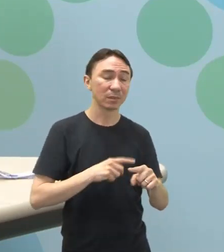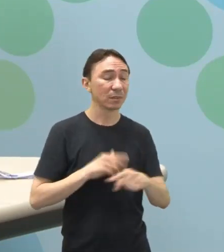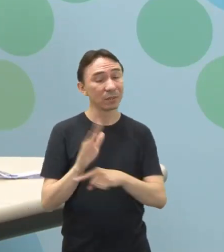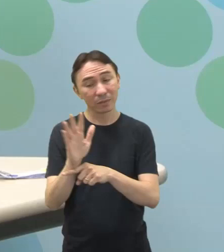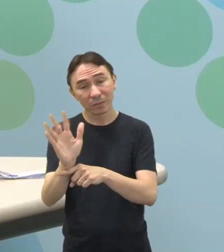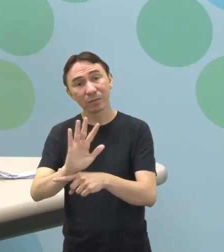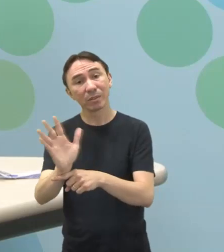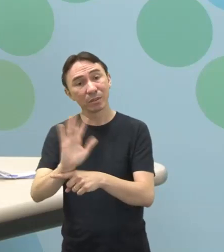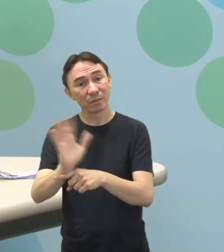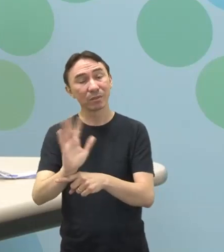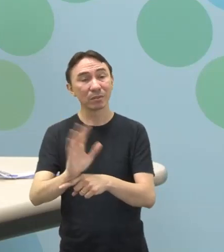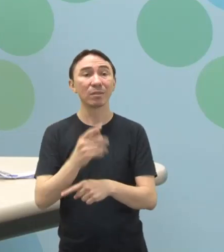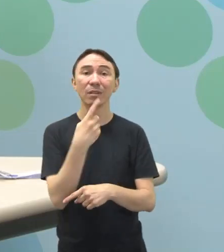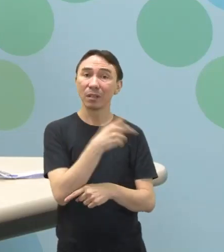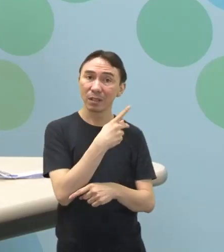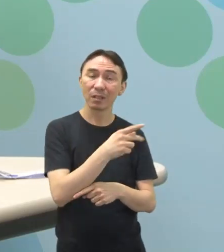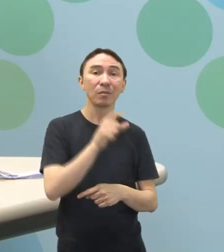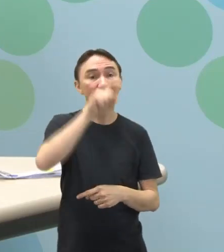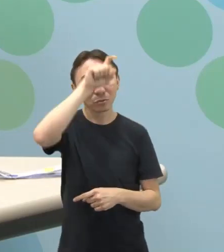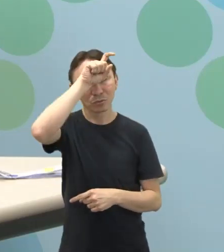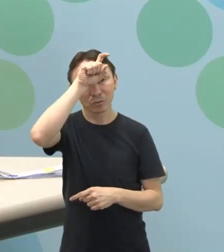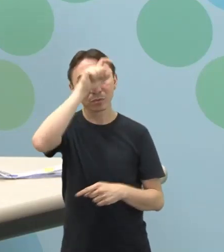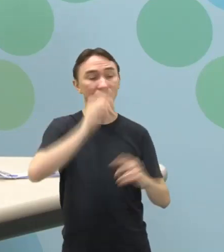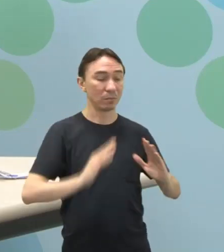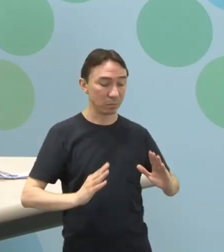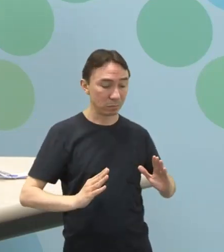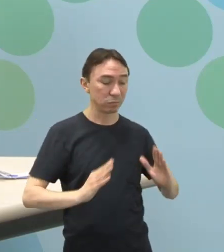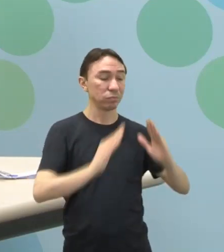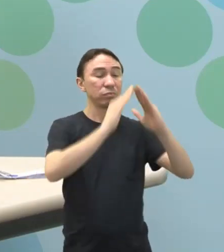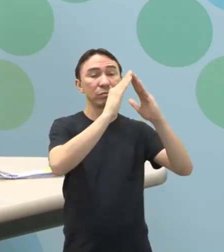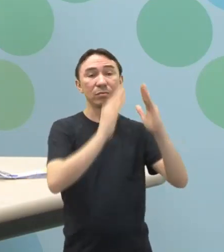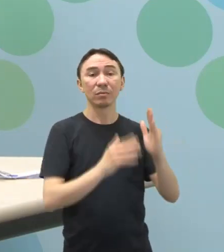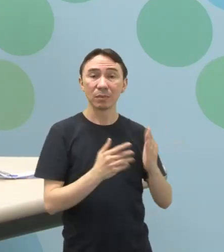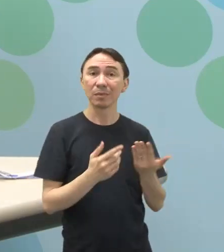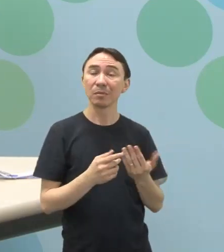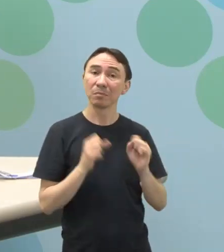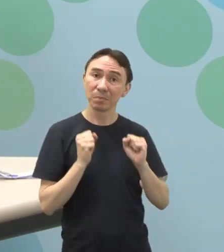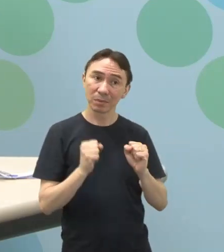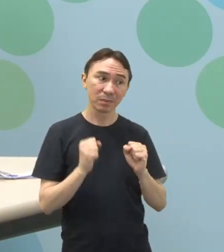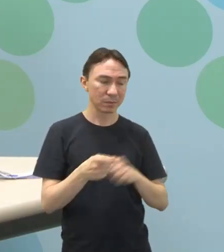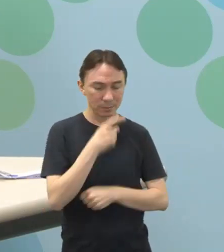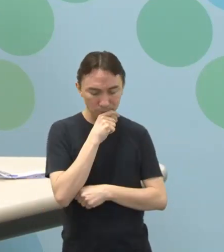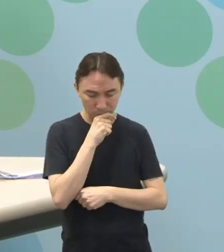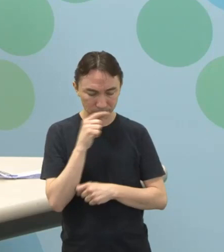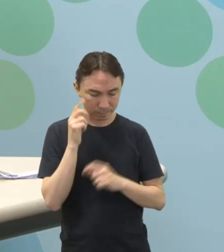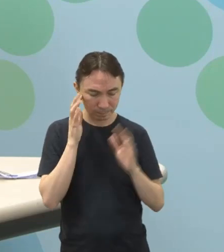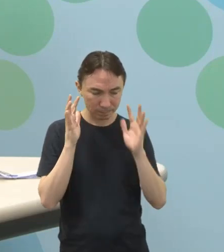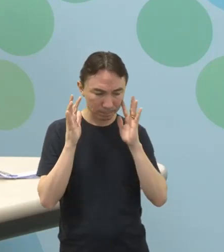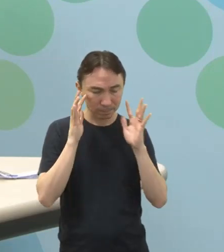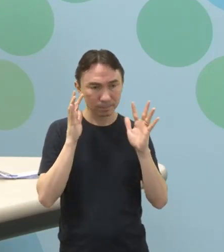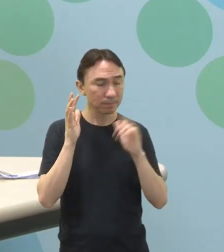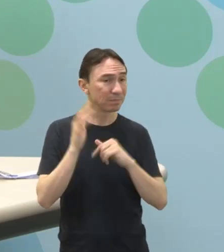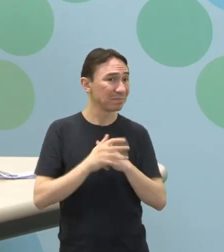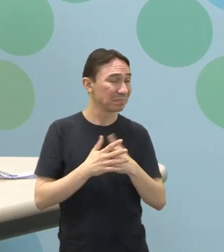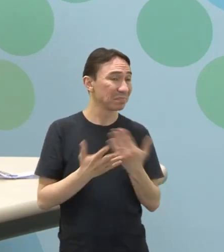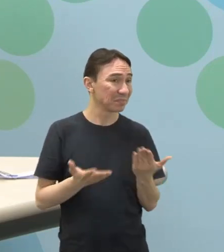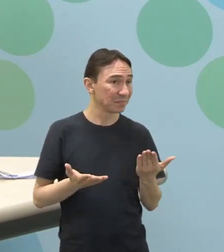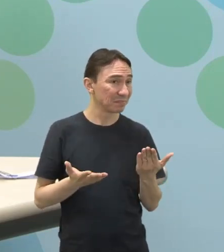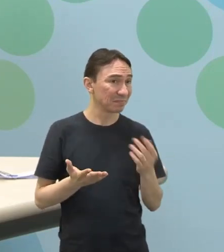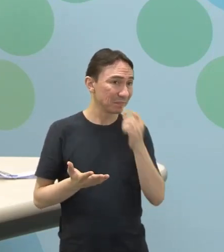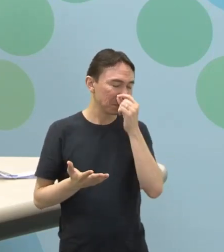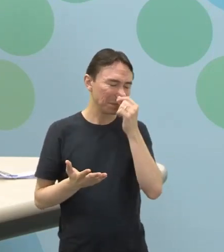nos traz reflexões com questionamentos né além dos vídeos nós podemos fazer essa